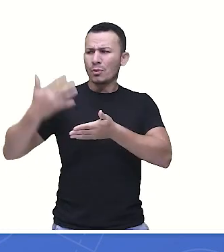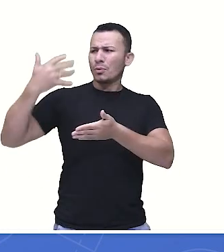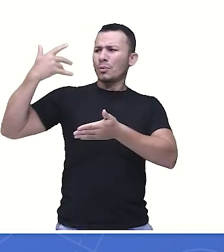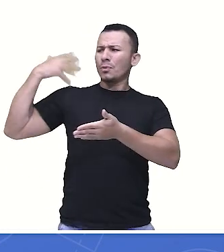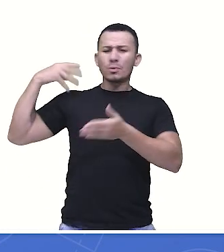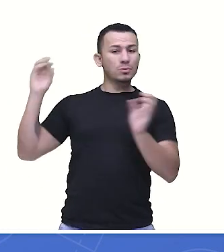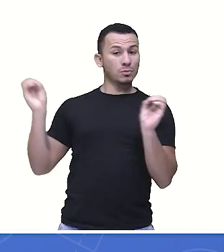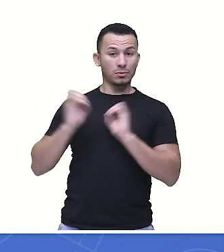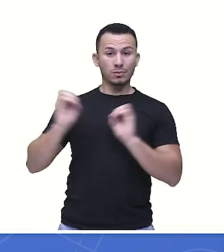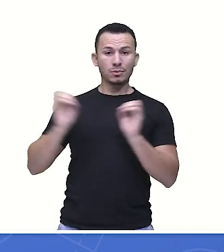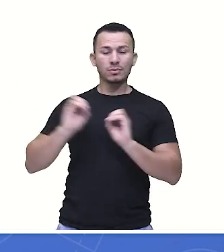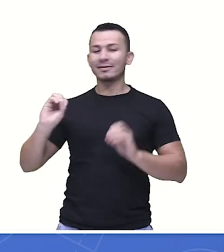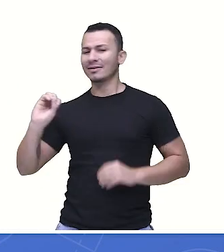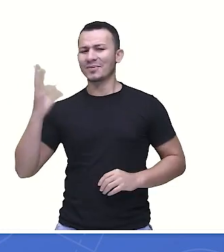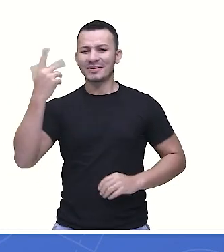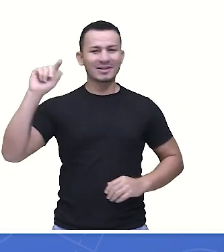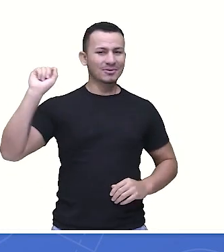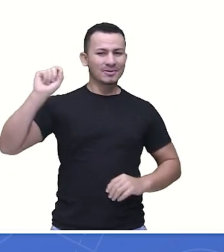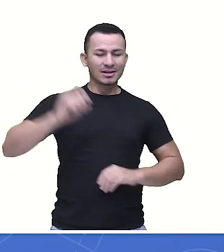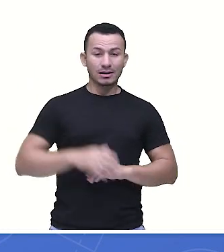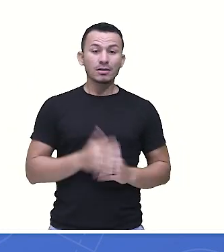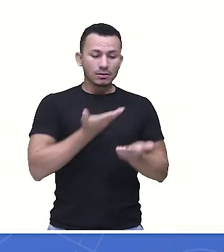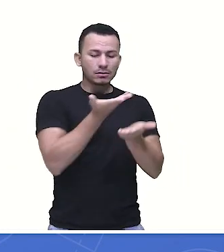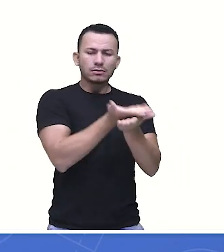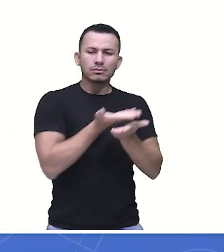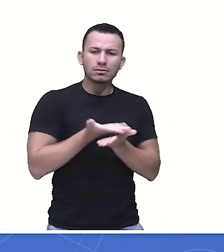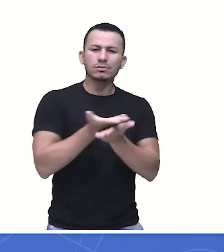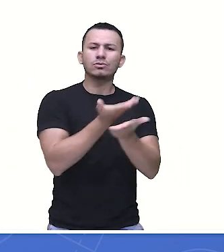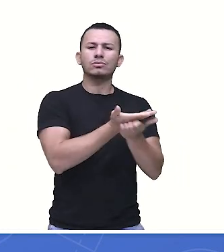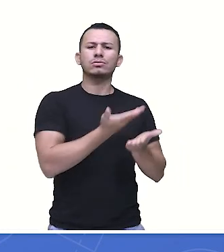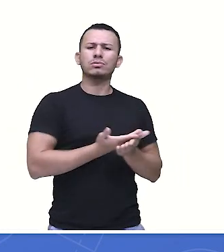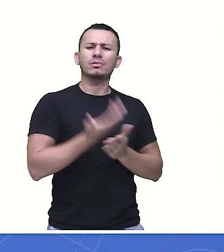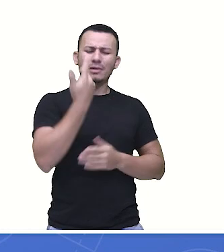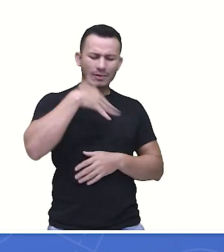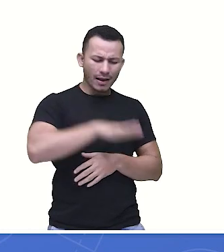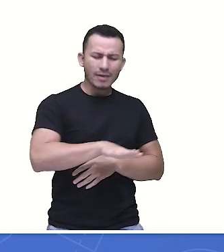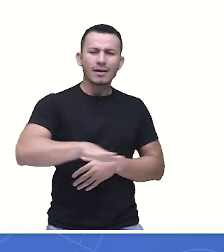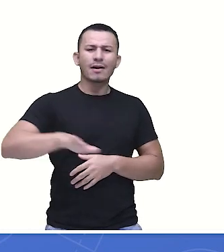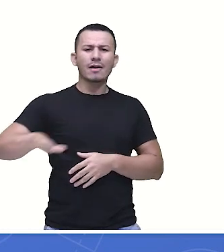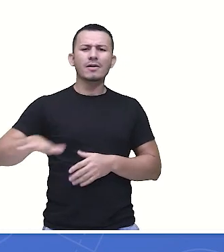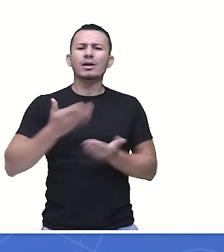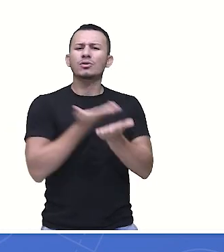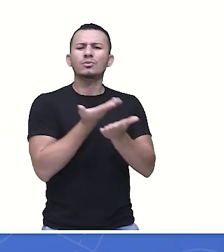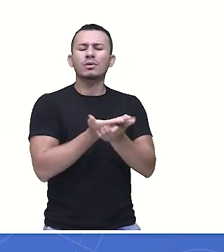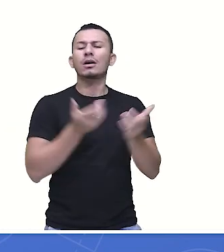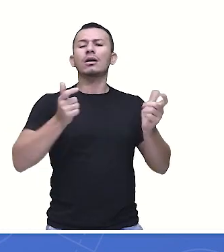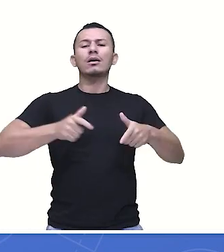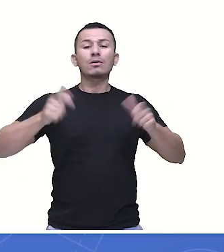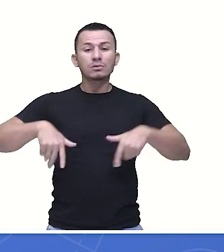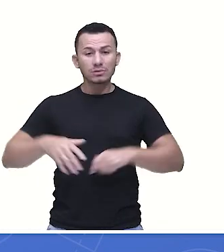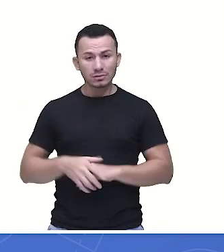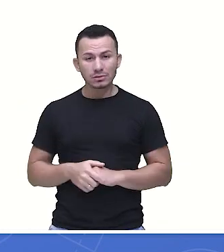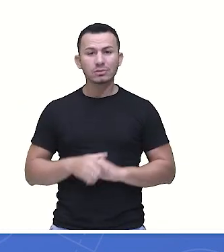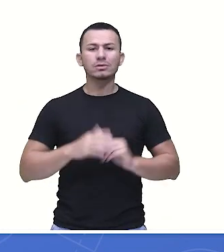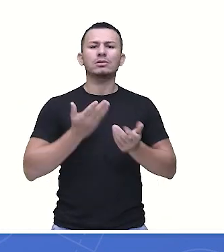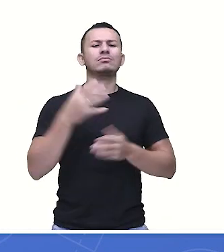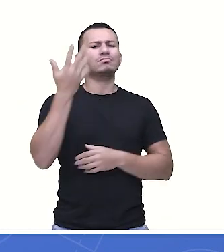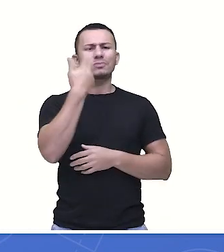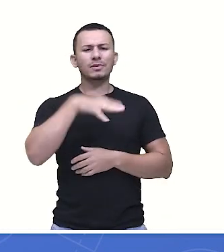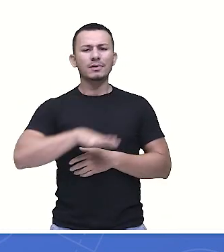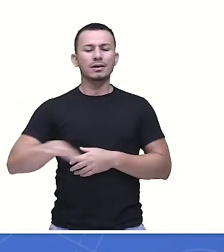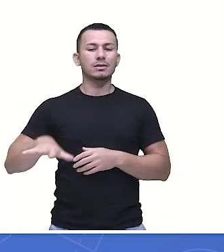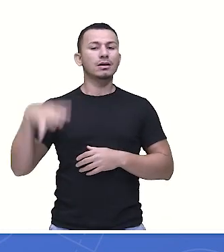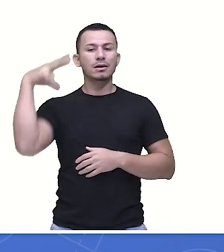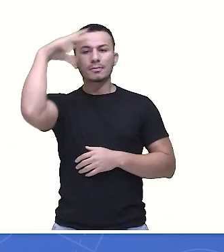acontecia? As aulas, né, as crianças, elas estudavam onde? As crianças tinham